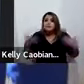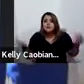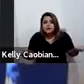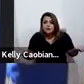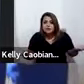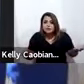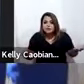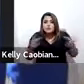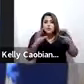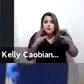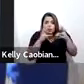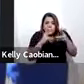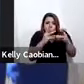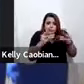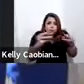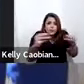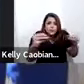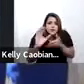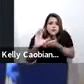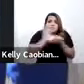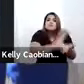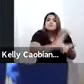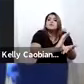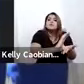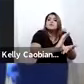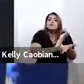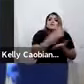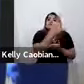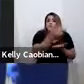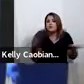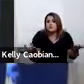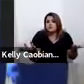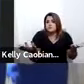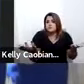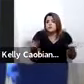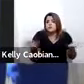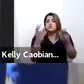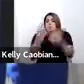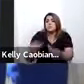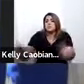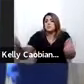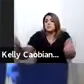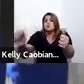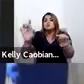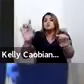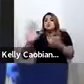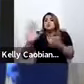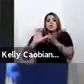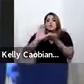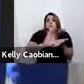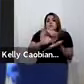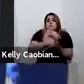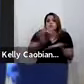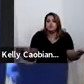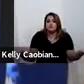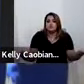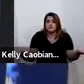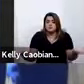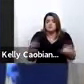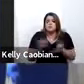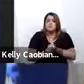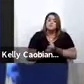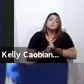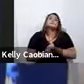sumindo esse investimento que foi feito e restaram apenas os incentivos fiscais que foram feitos. Então,